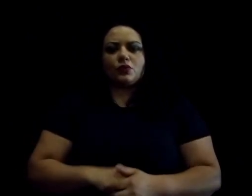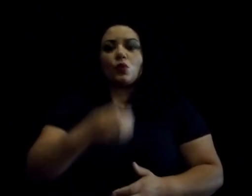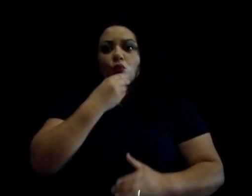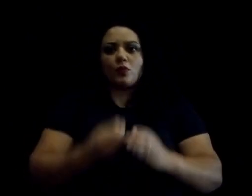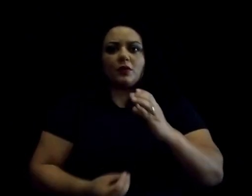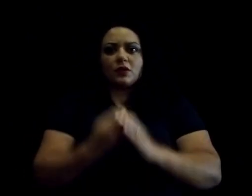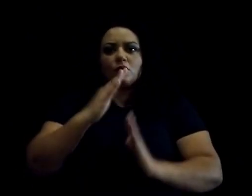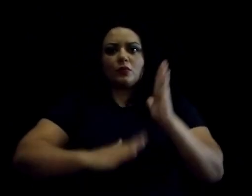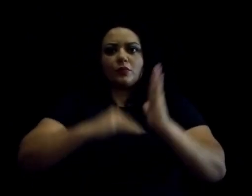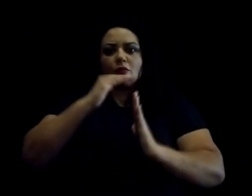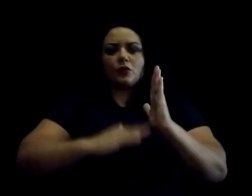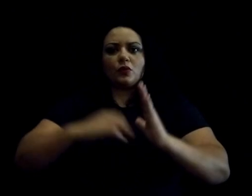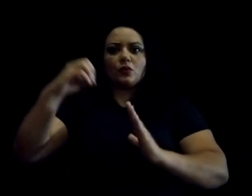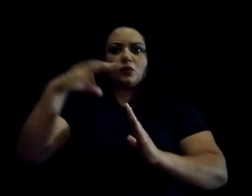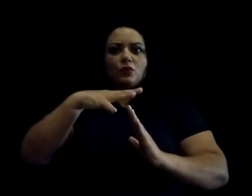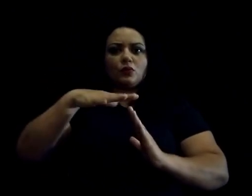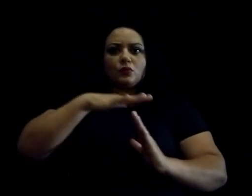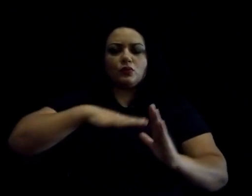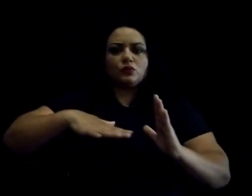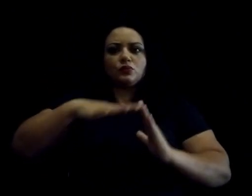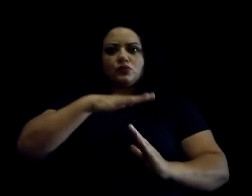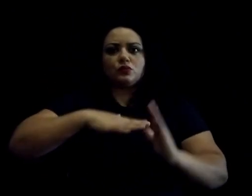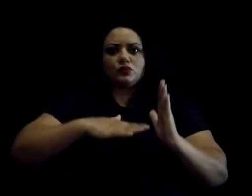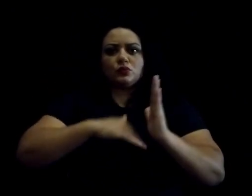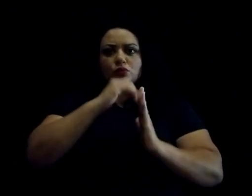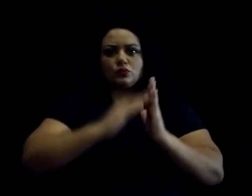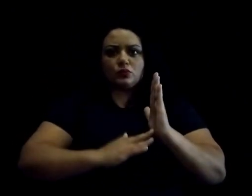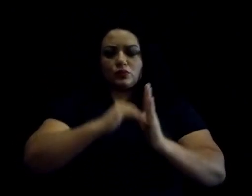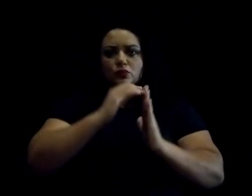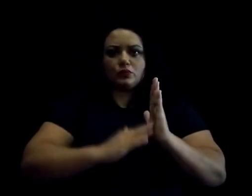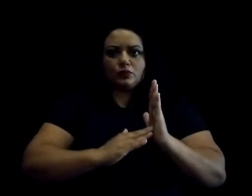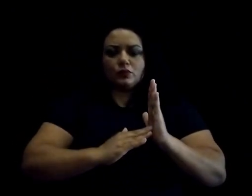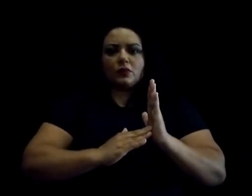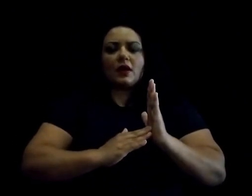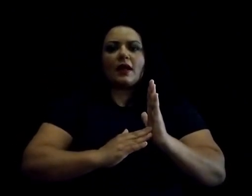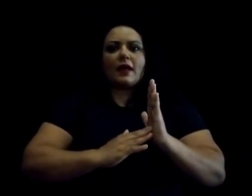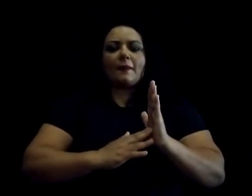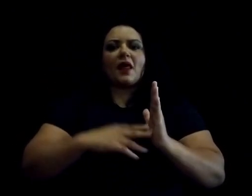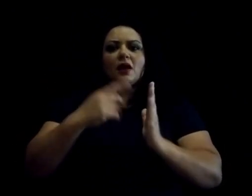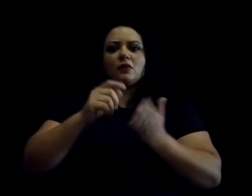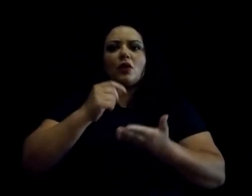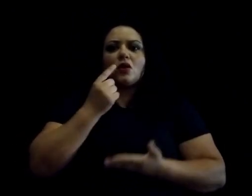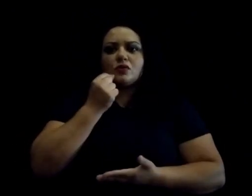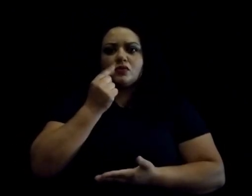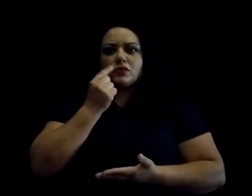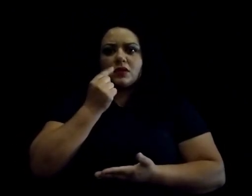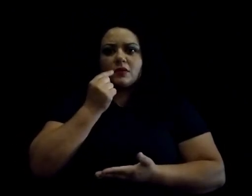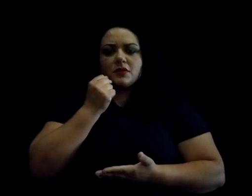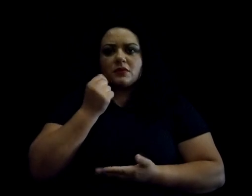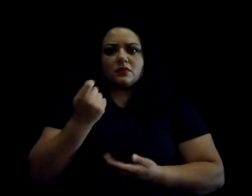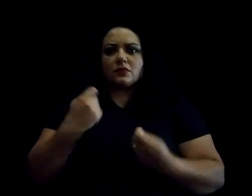Caravaggio criou o chiaroscuro, luz e sombra moldando as pinturas. Ele não esboçava a lápis